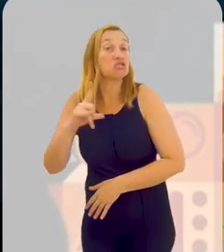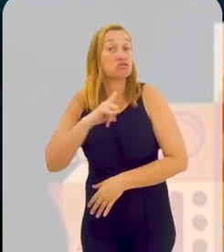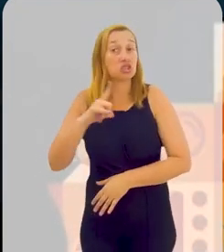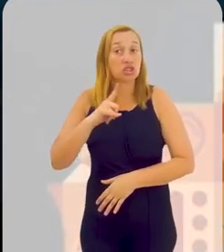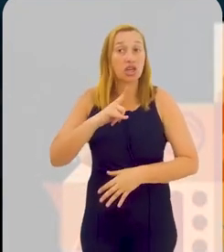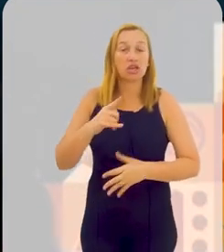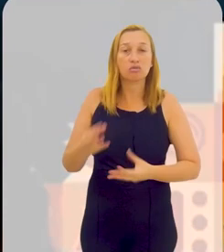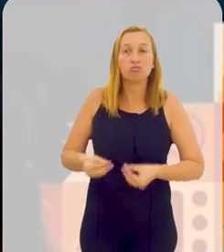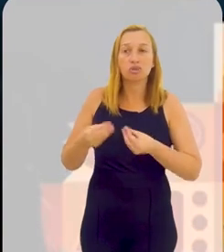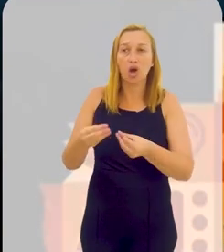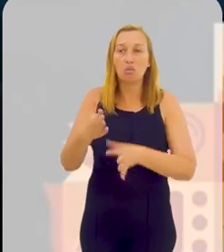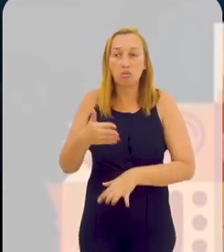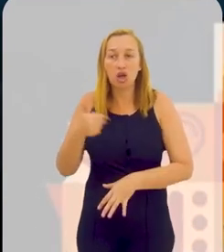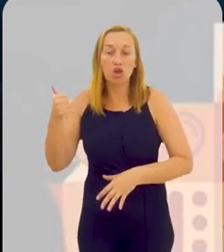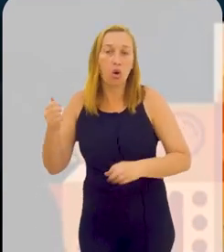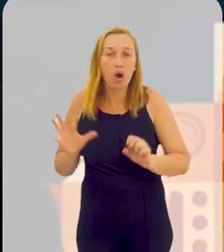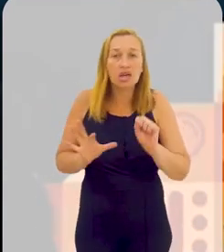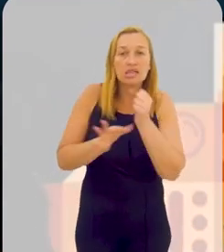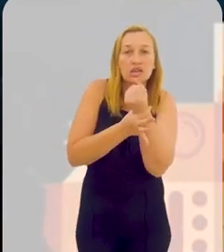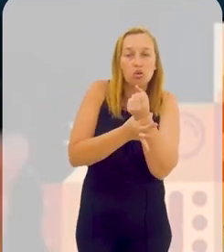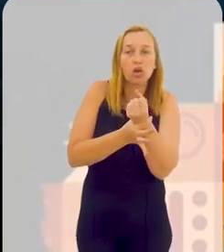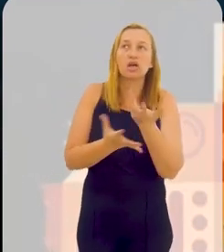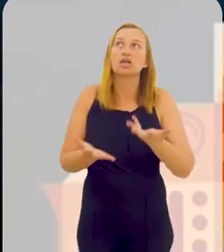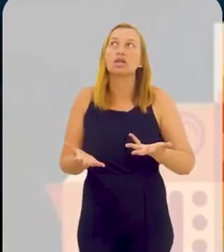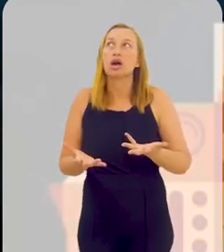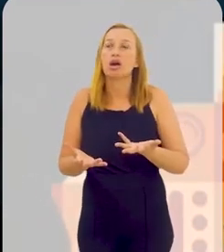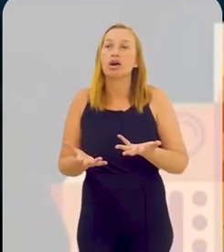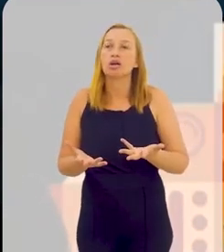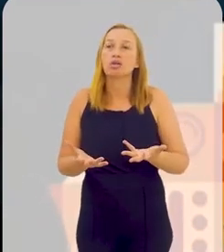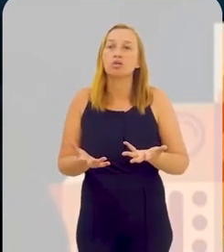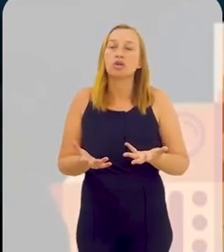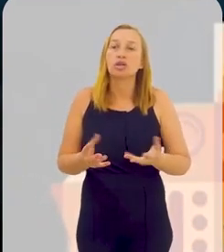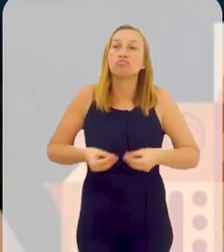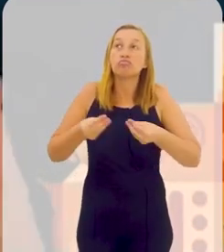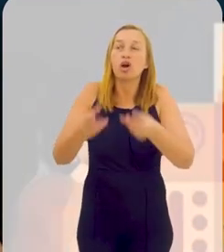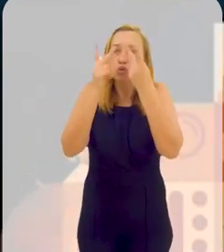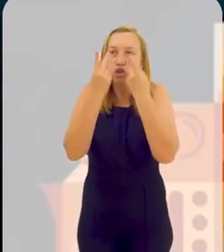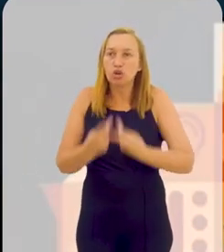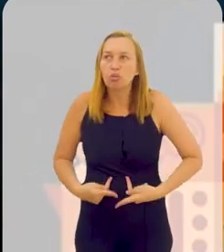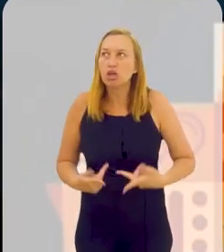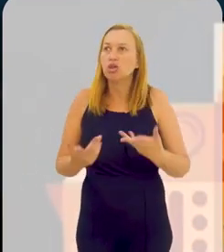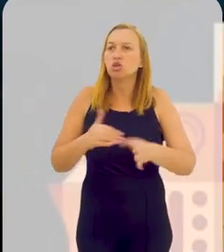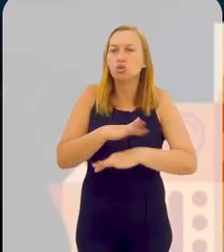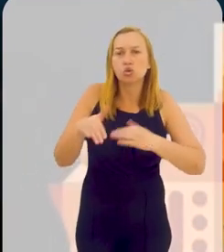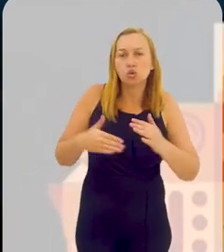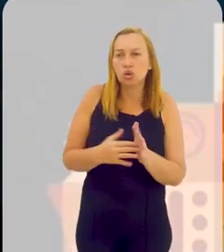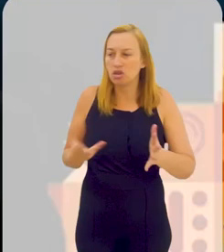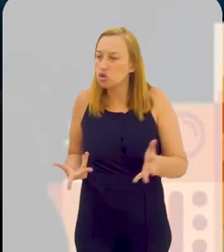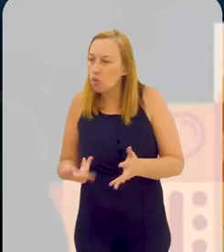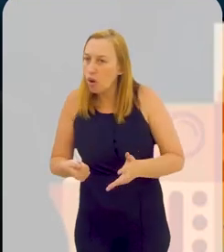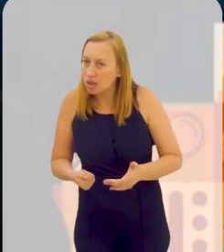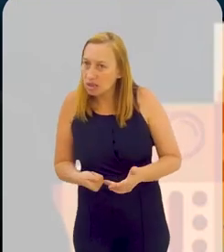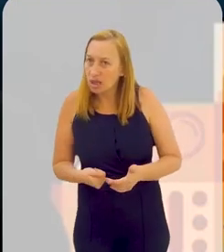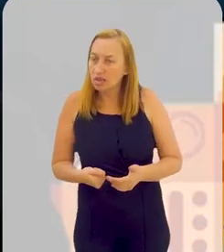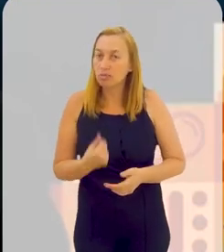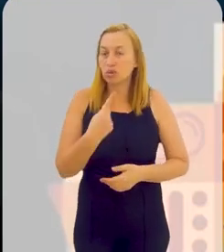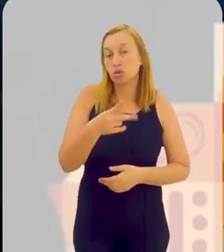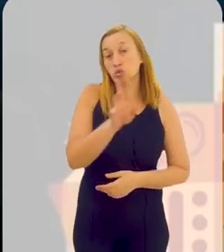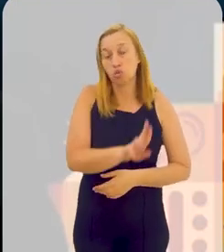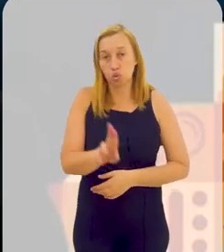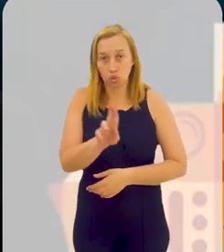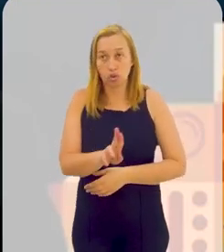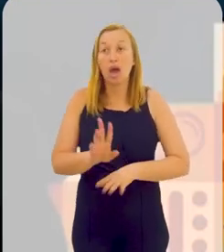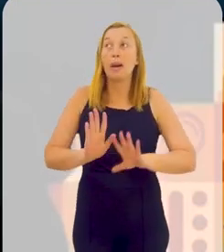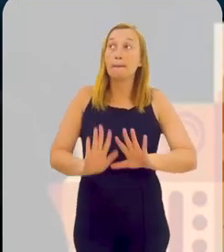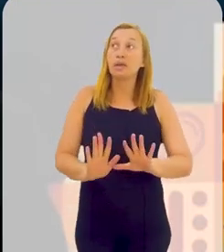importante ao dar conforto, ao dar segurança, né? Ao dar ao ser humano todas essas vantagens pelo